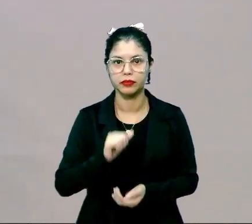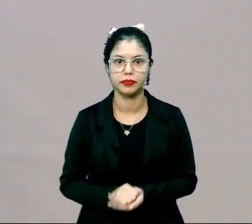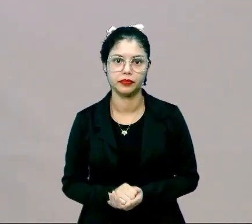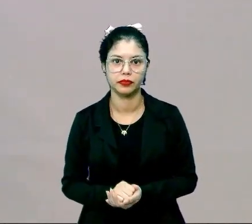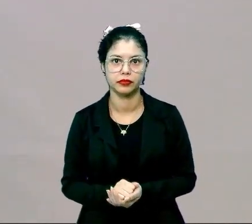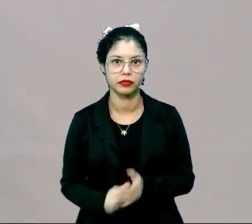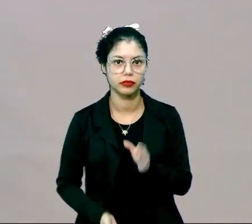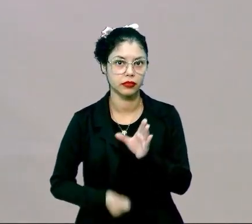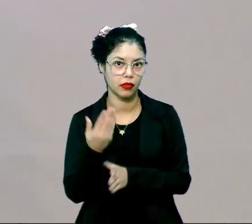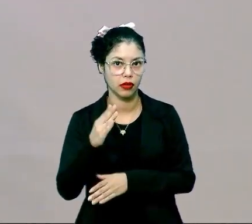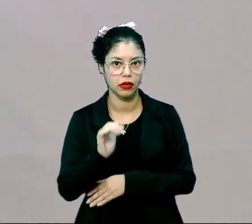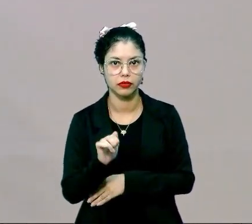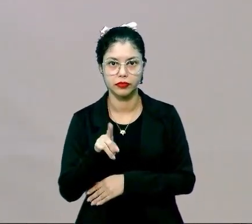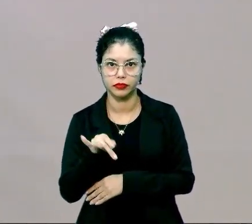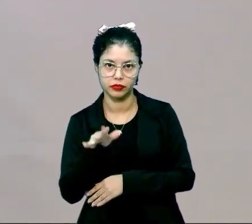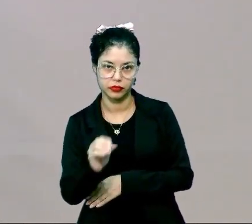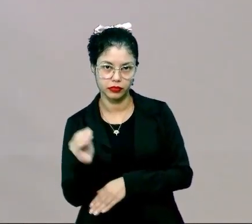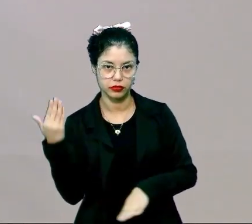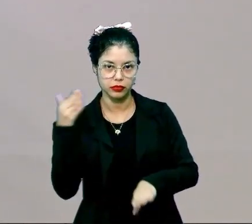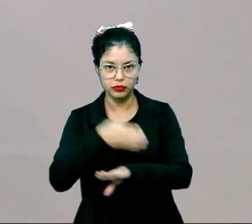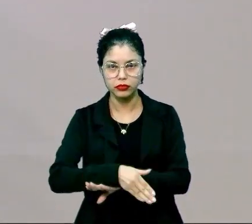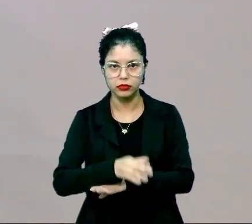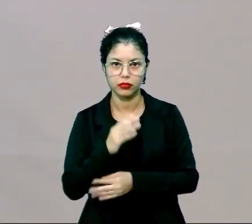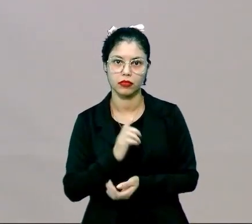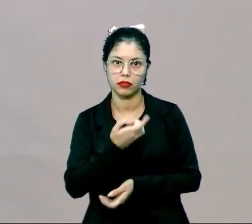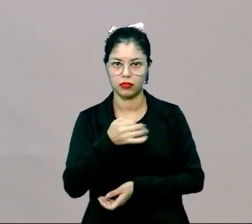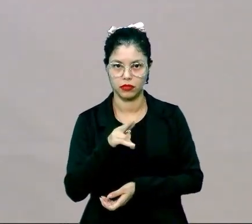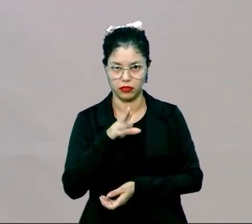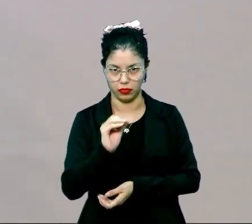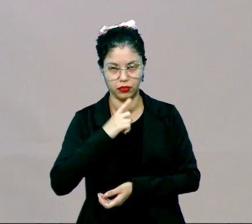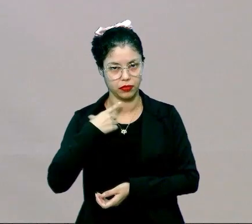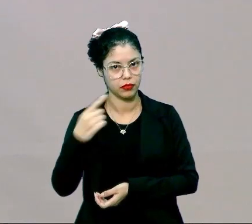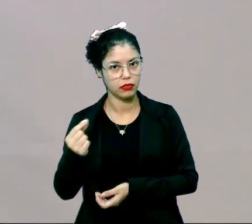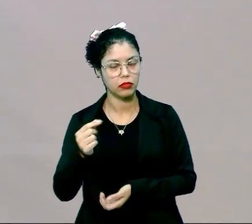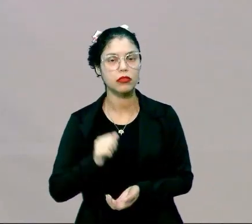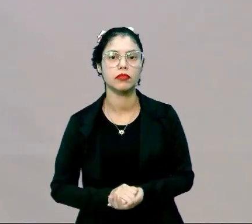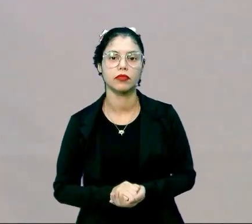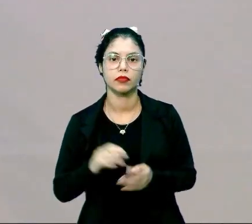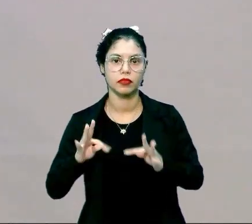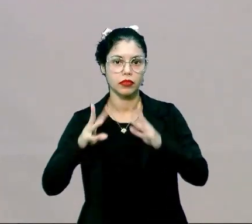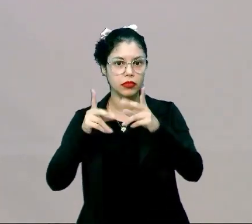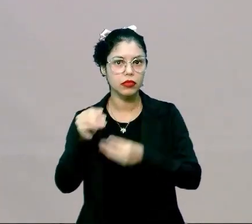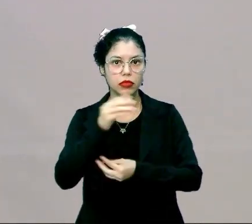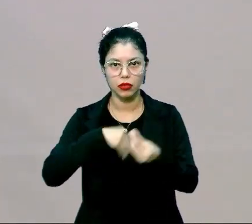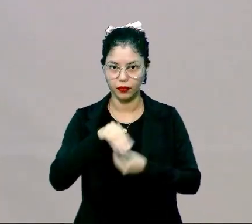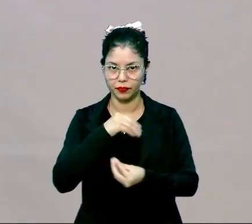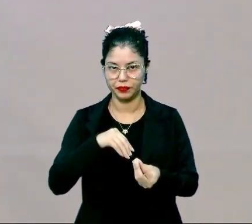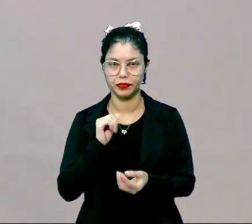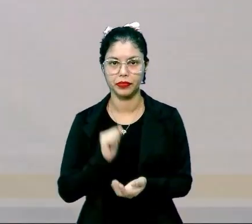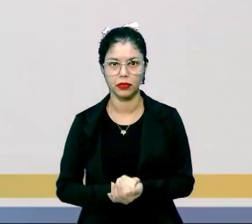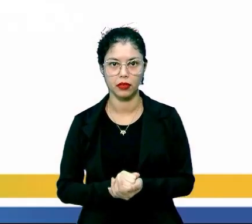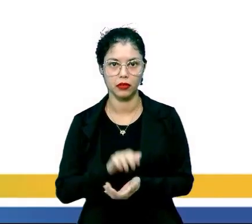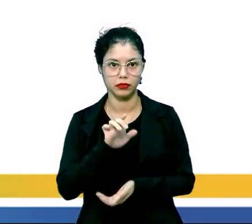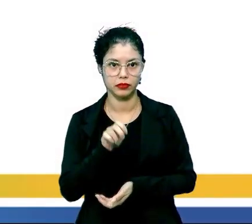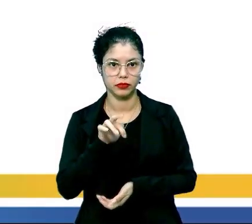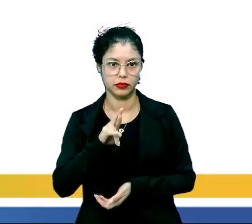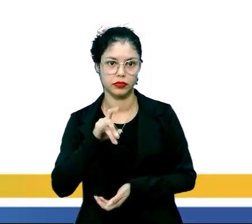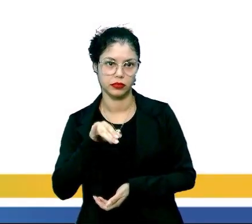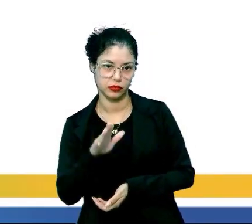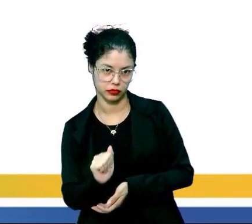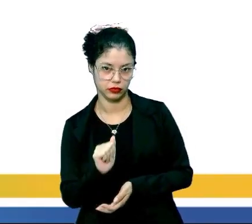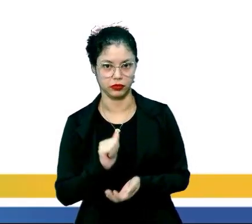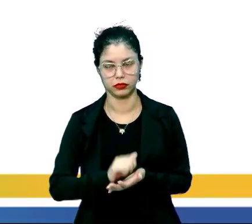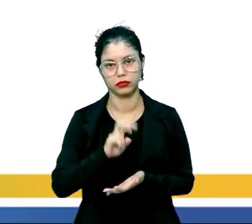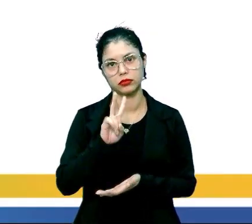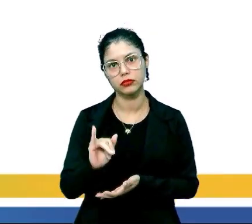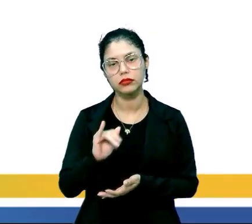da palavra. Endo é para dentro e exo é para fora. Então, toda reação que é endotérmica,